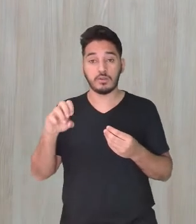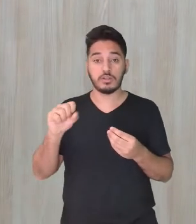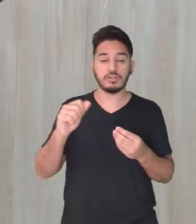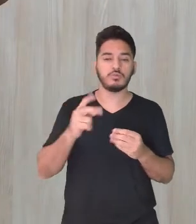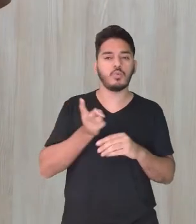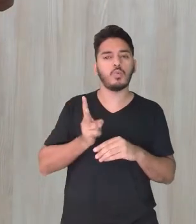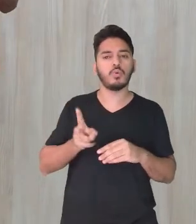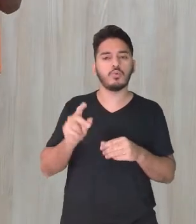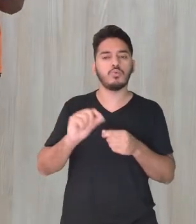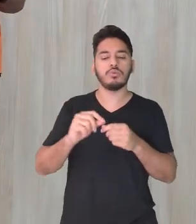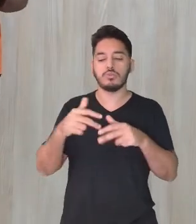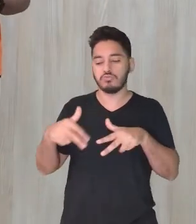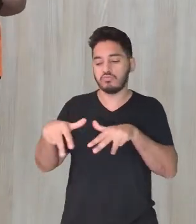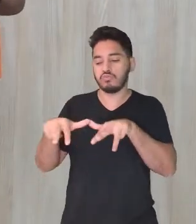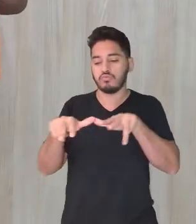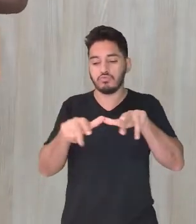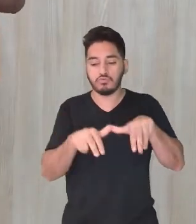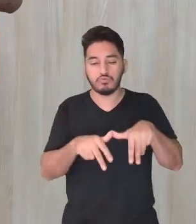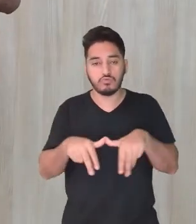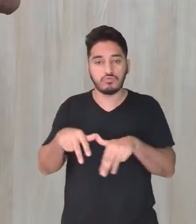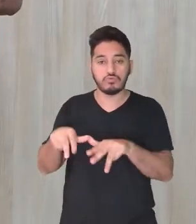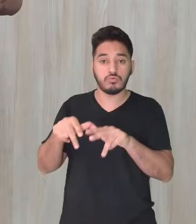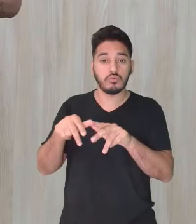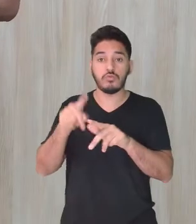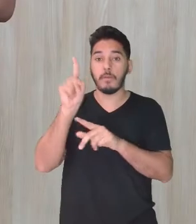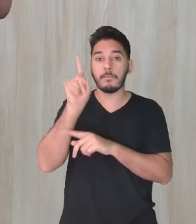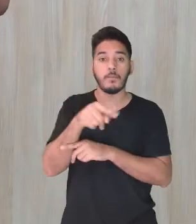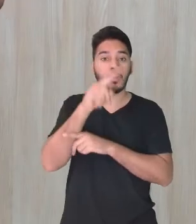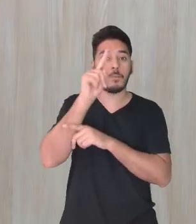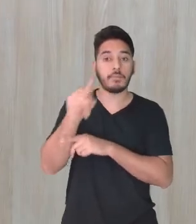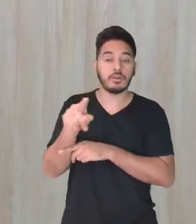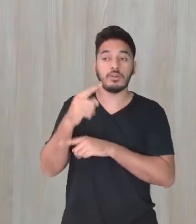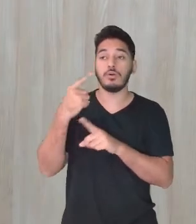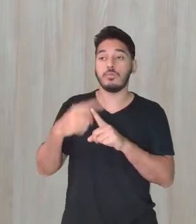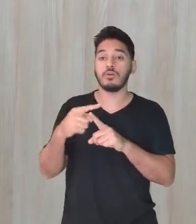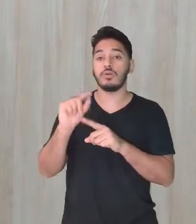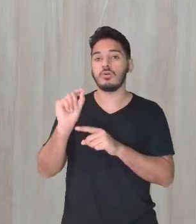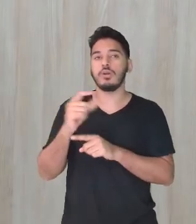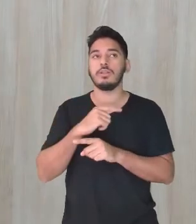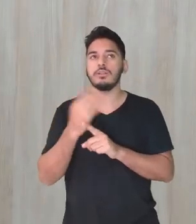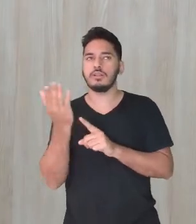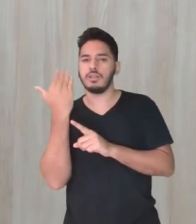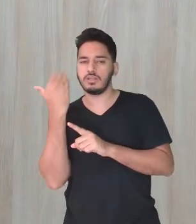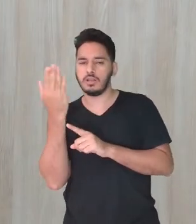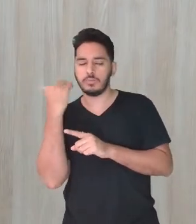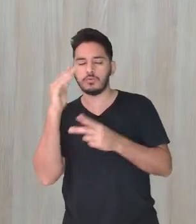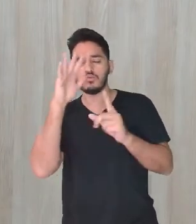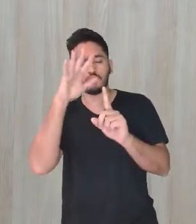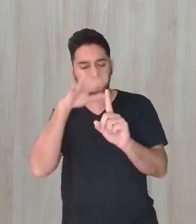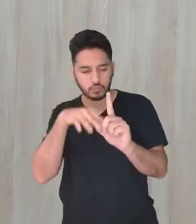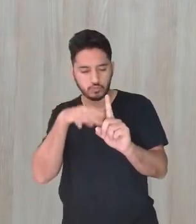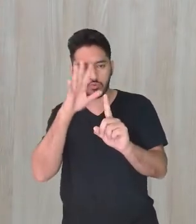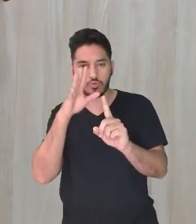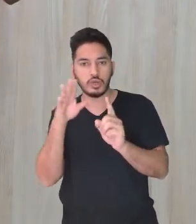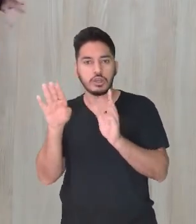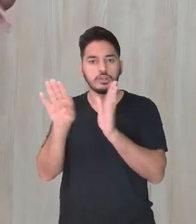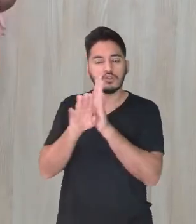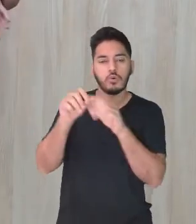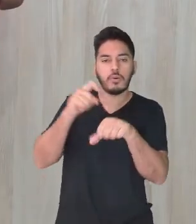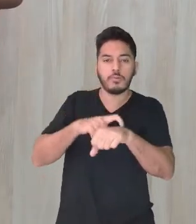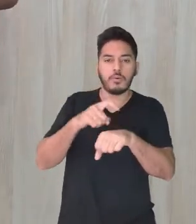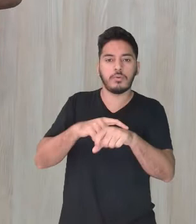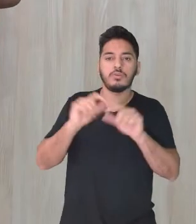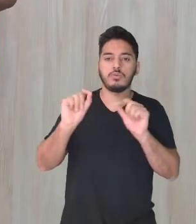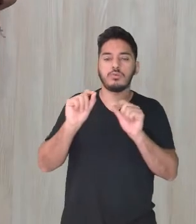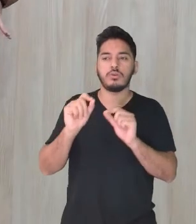fazendo essas danças mesmo quando foi proibido. Porque, vejam, eu venho do sagrado, né? Chegou um determinado